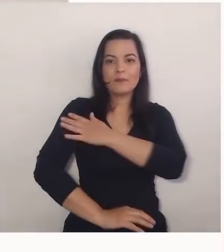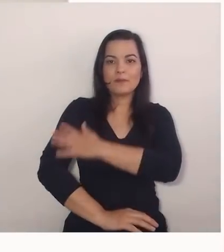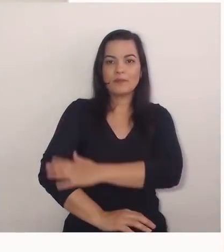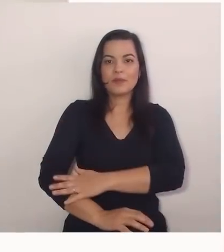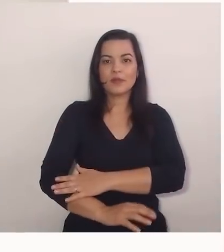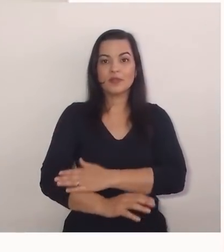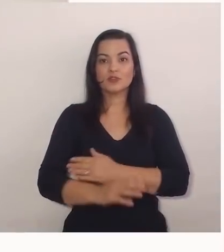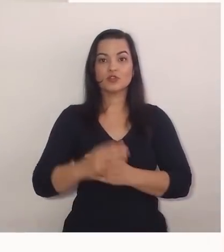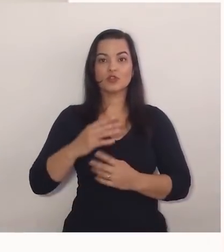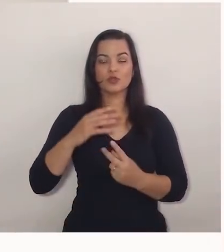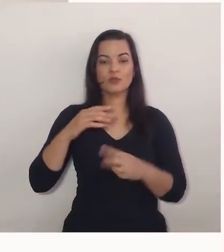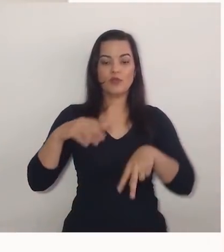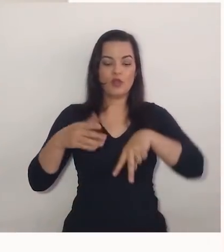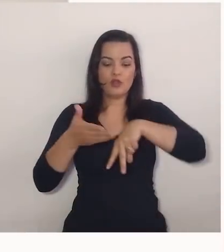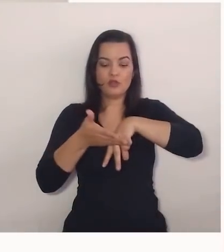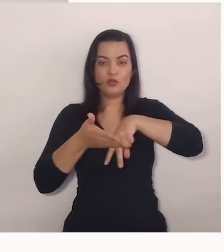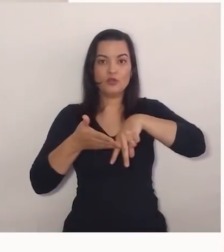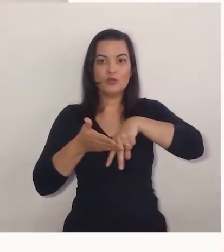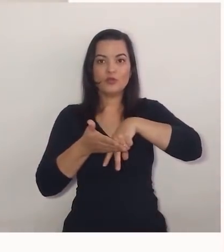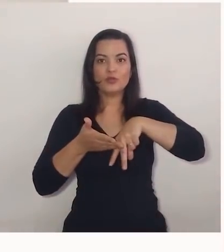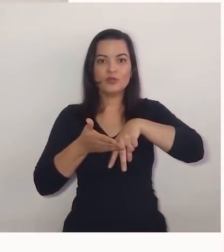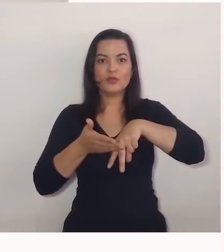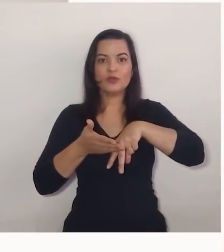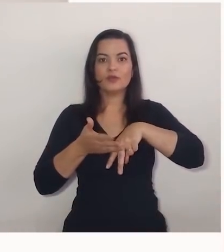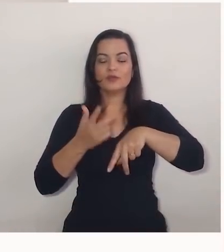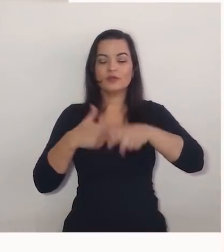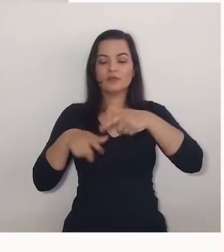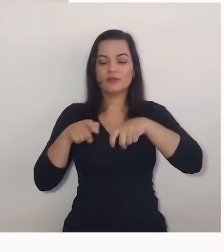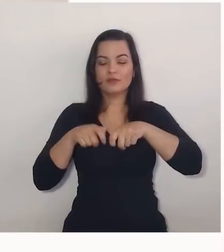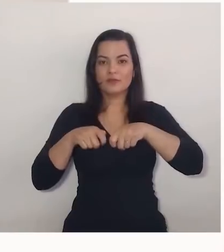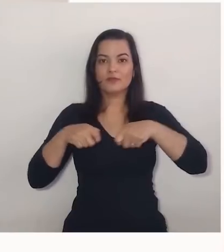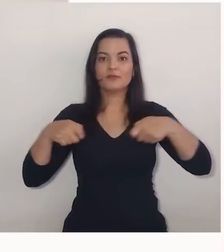meio da boneca, vou fazer